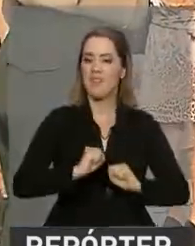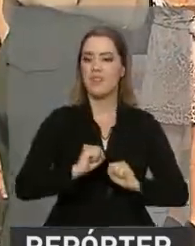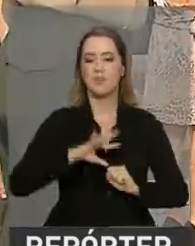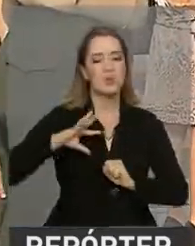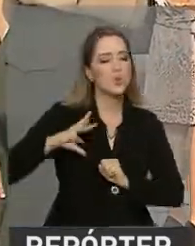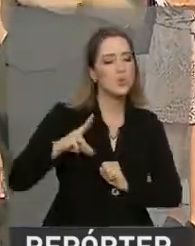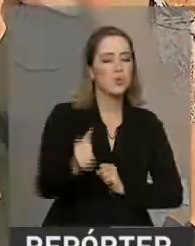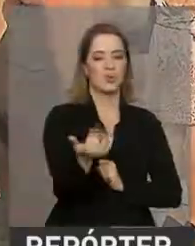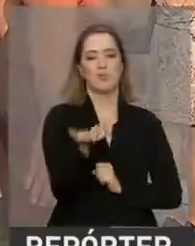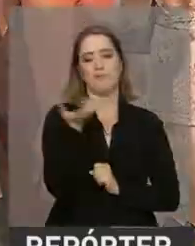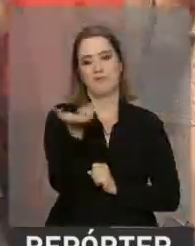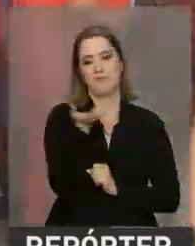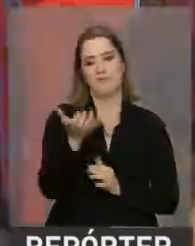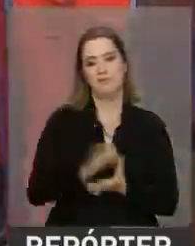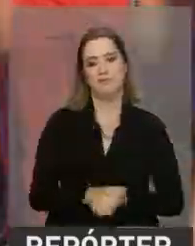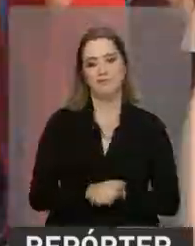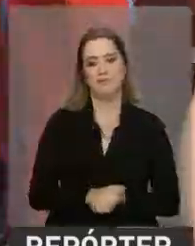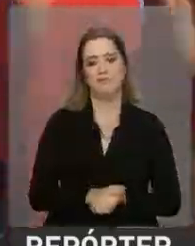que elas